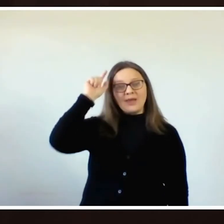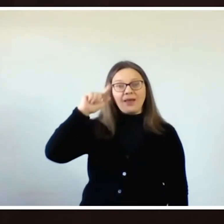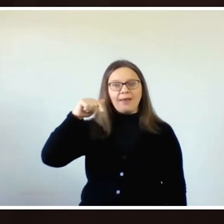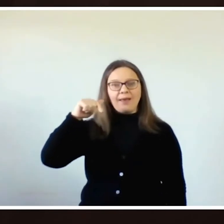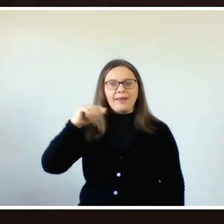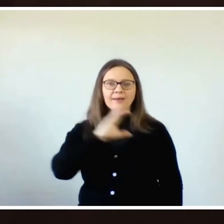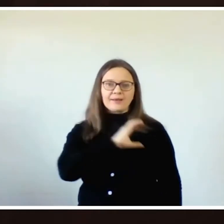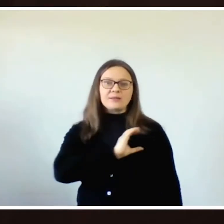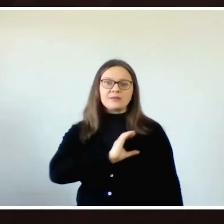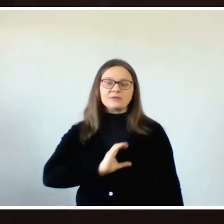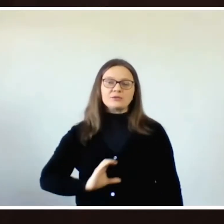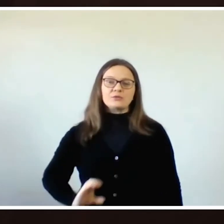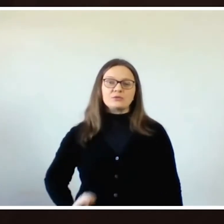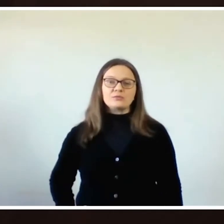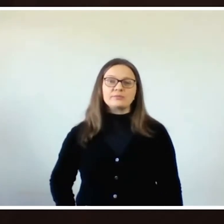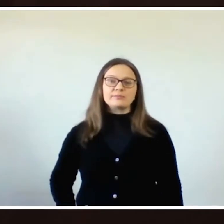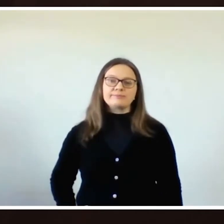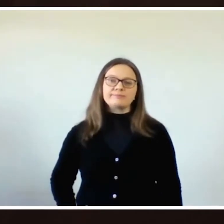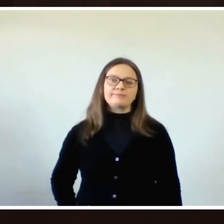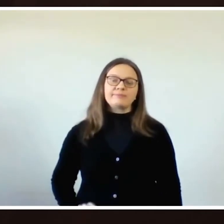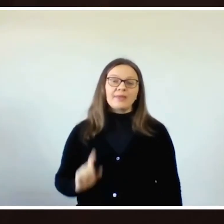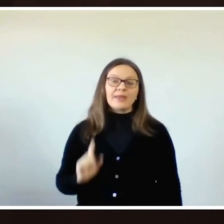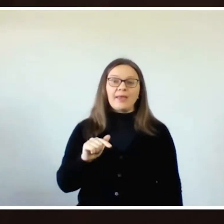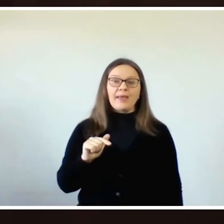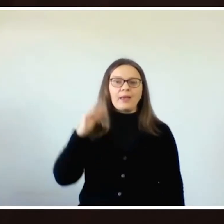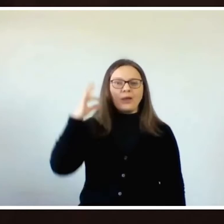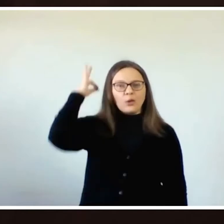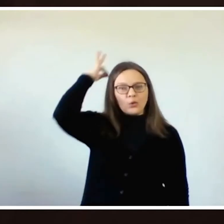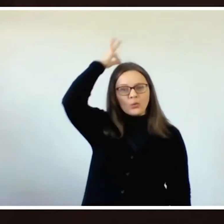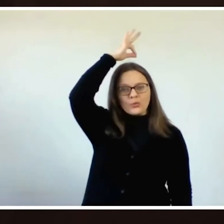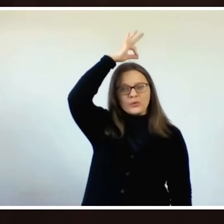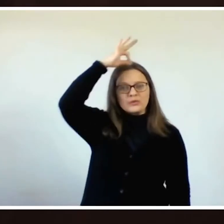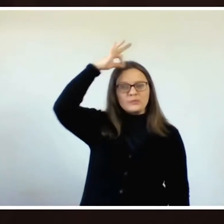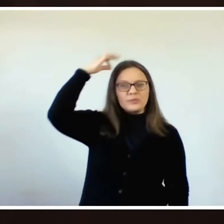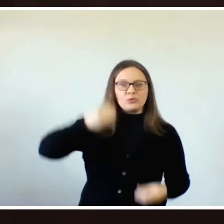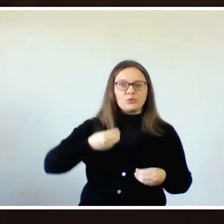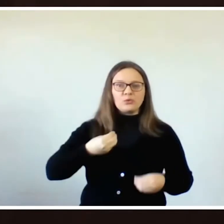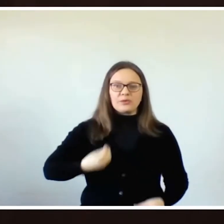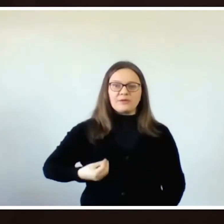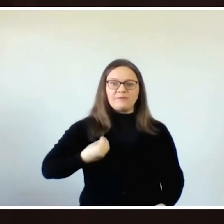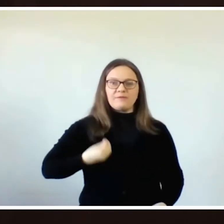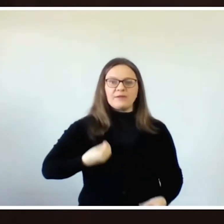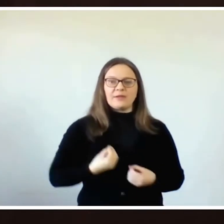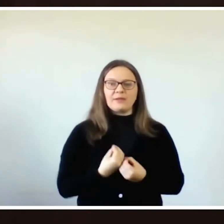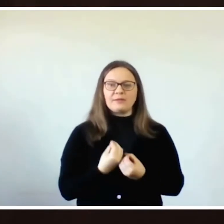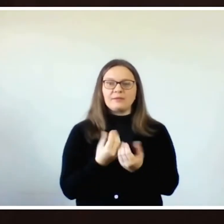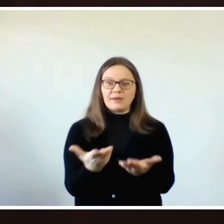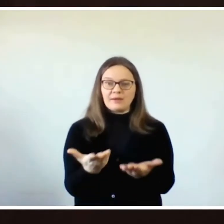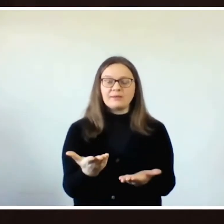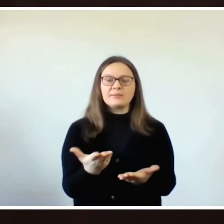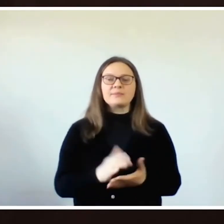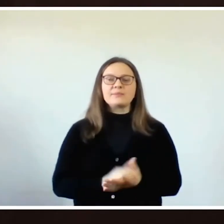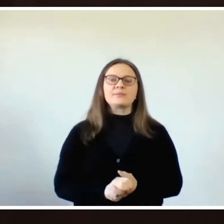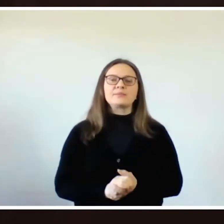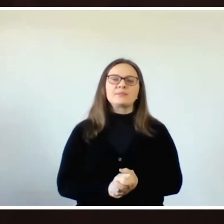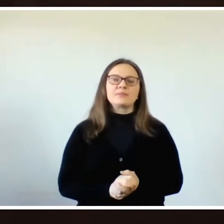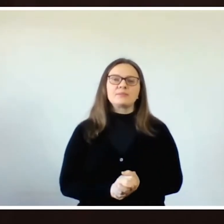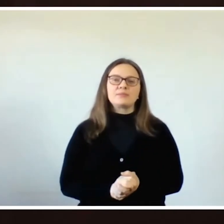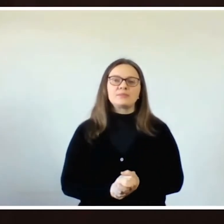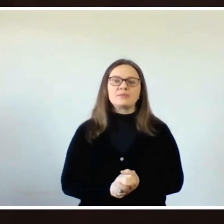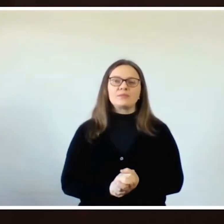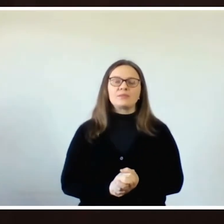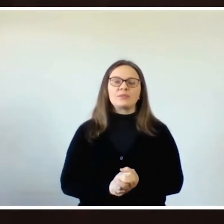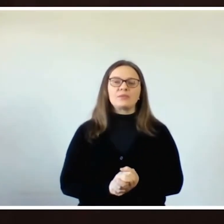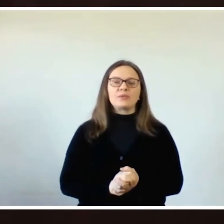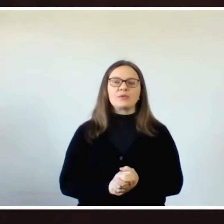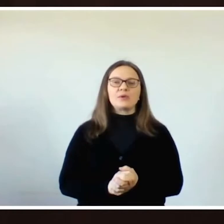último Adão, porém, é o Espírito vivificante. Ou o último Adão, porém, ou